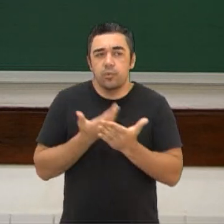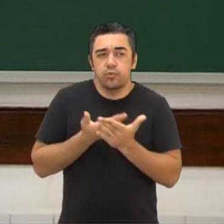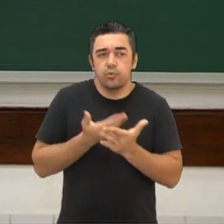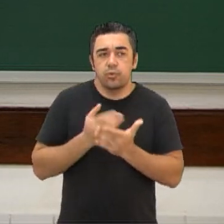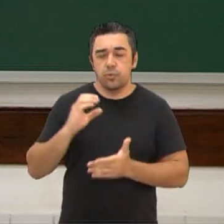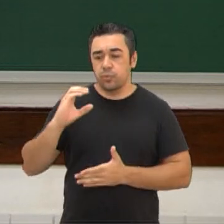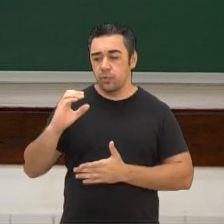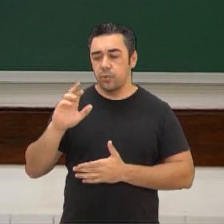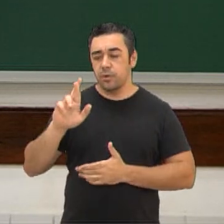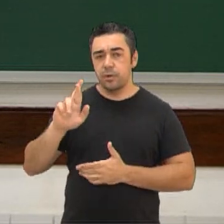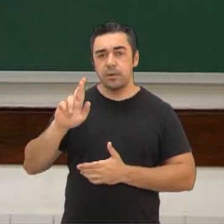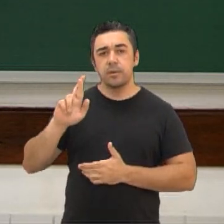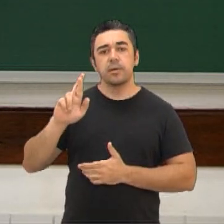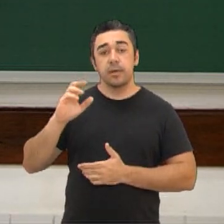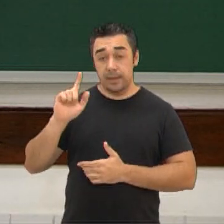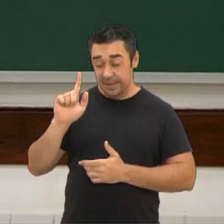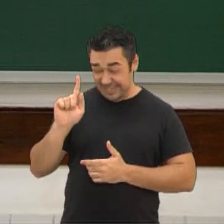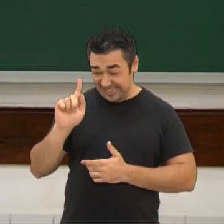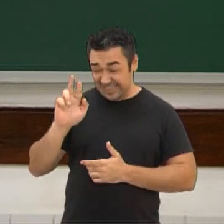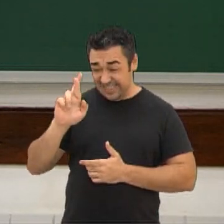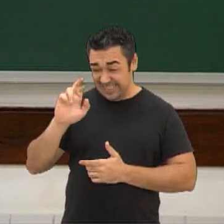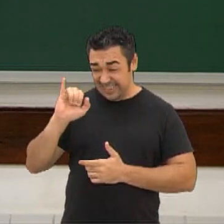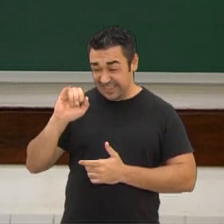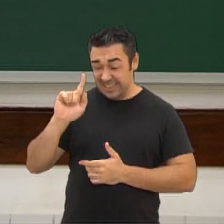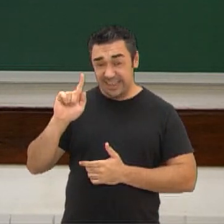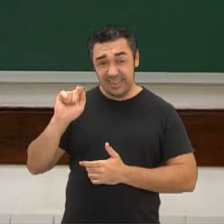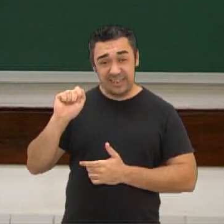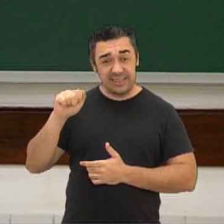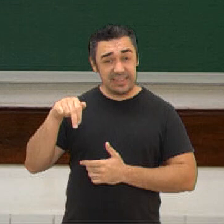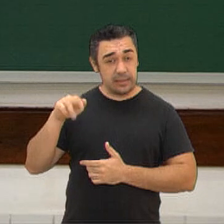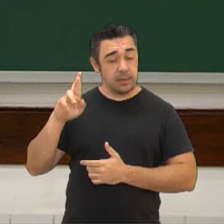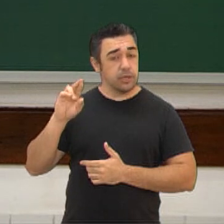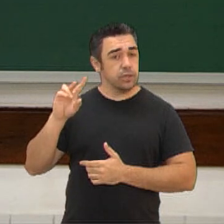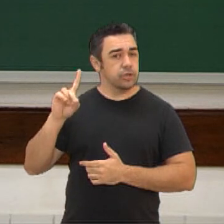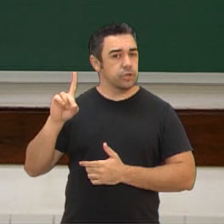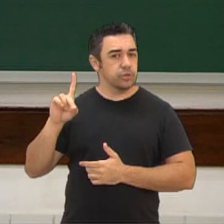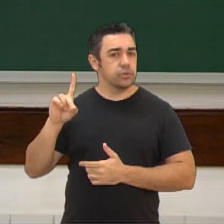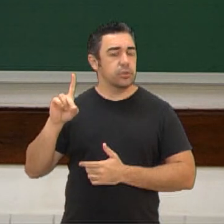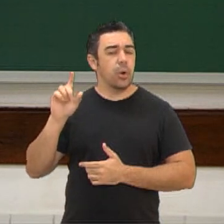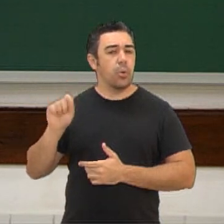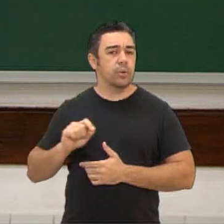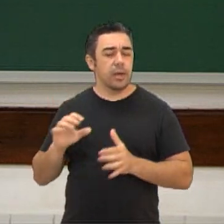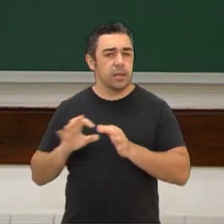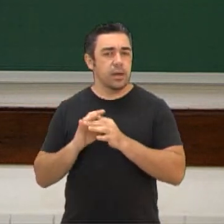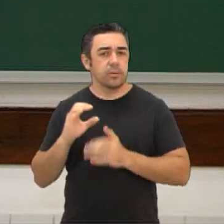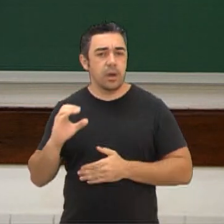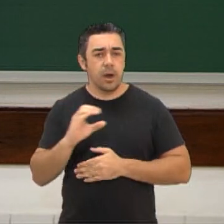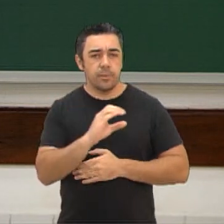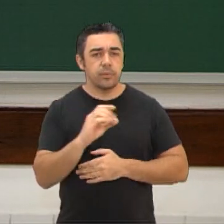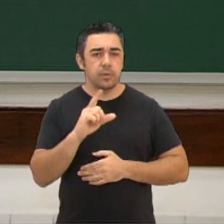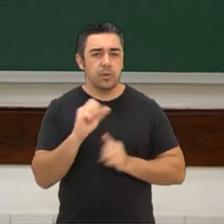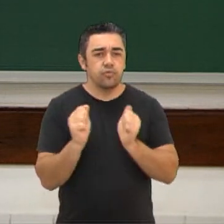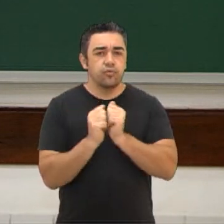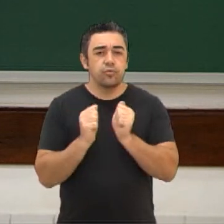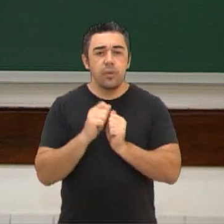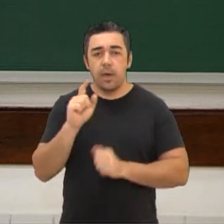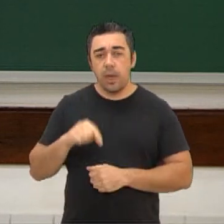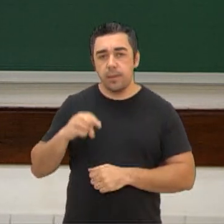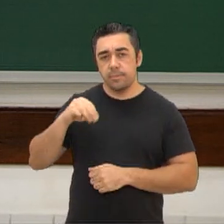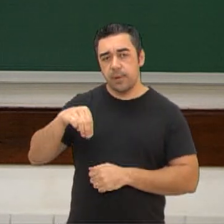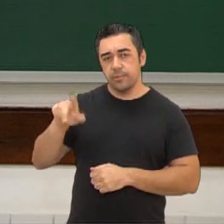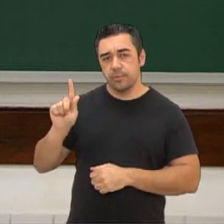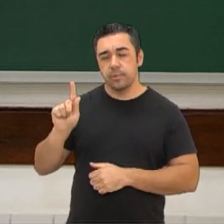Grignard, certo, galera? Aonde eu tenho um metal ligado ao carbono, que é o magnésio. E